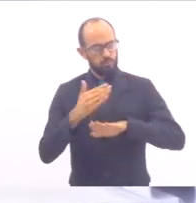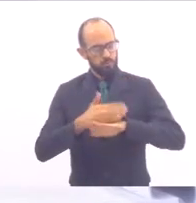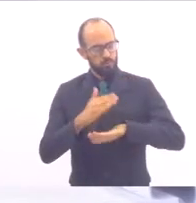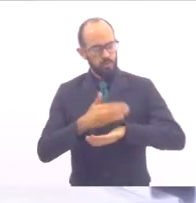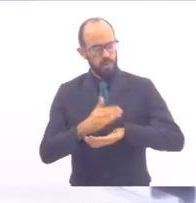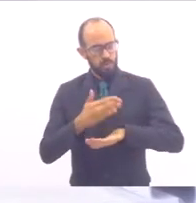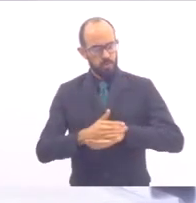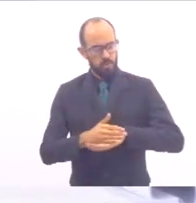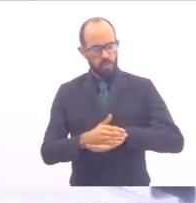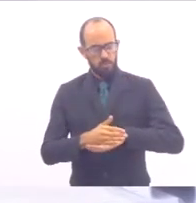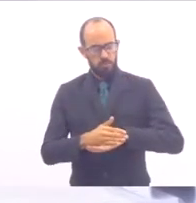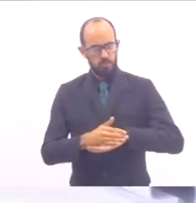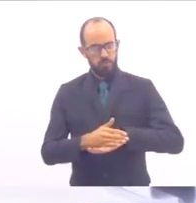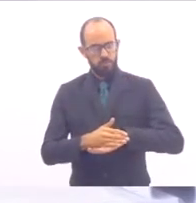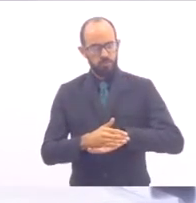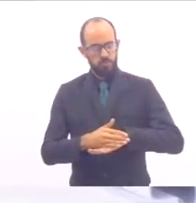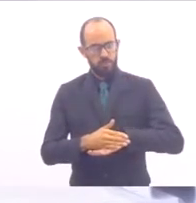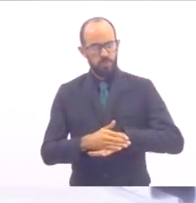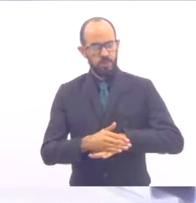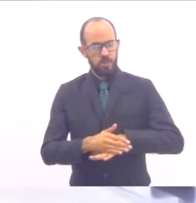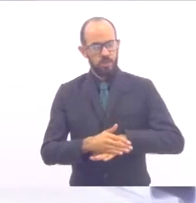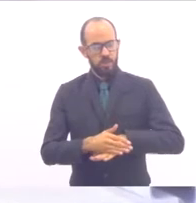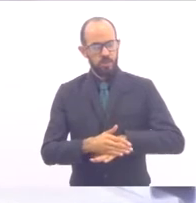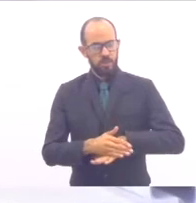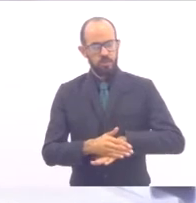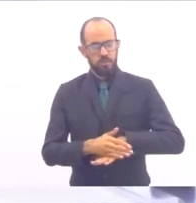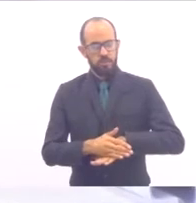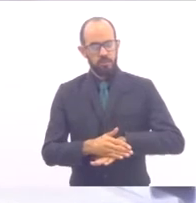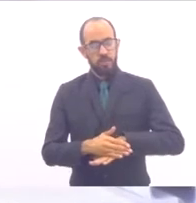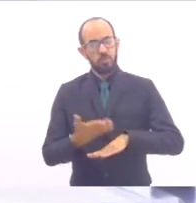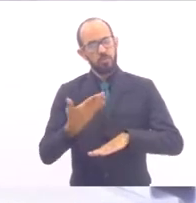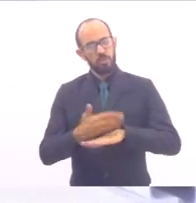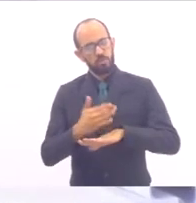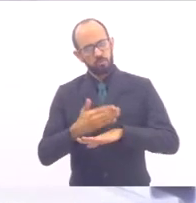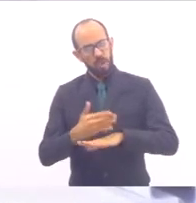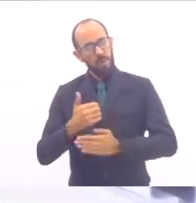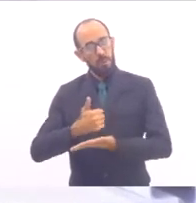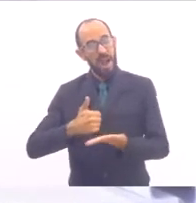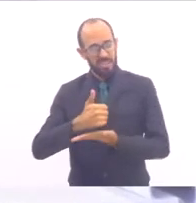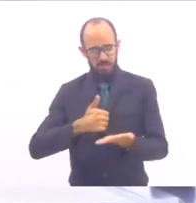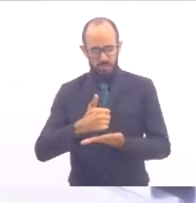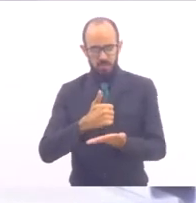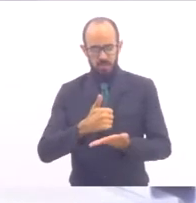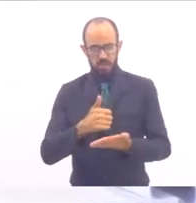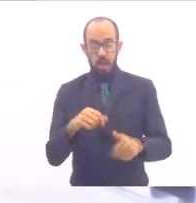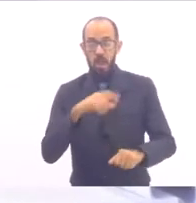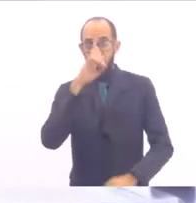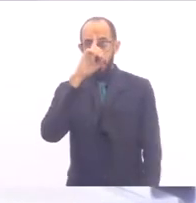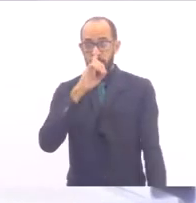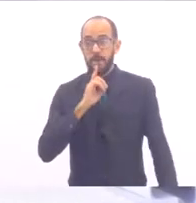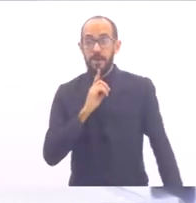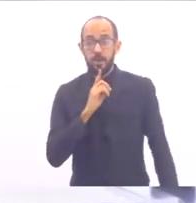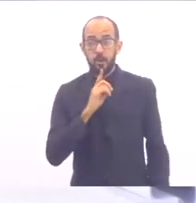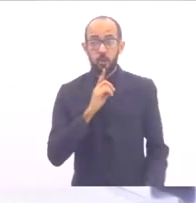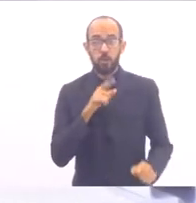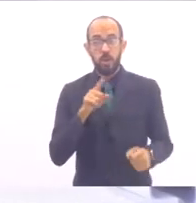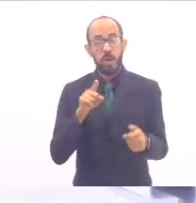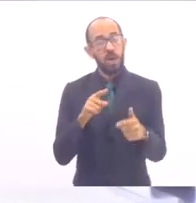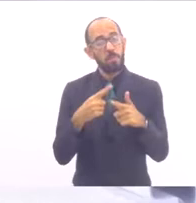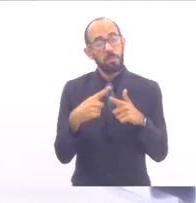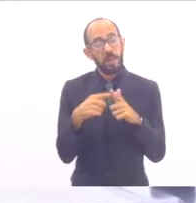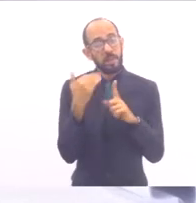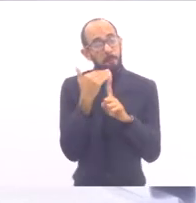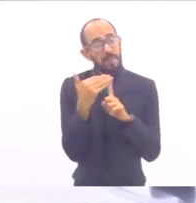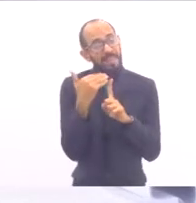autêntico miraculo. Miraculo. Estão sendo cumpridas no fundamental. As em amarelo,